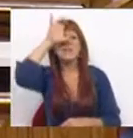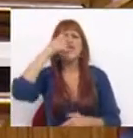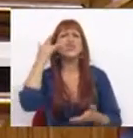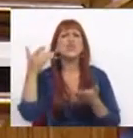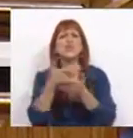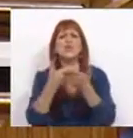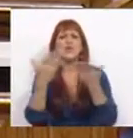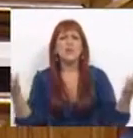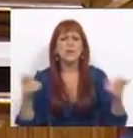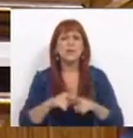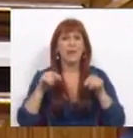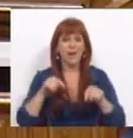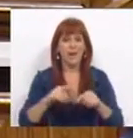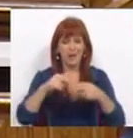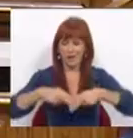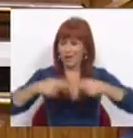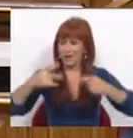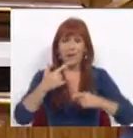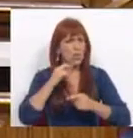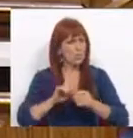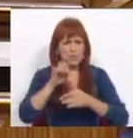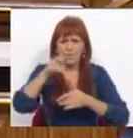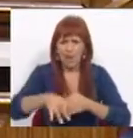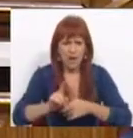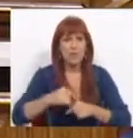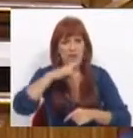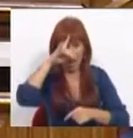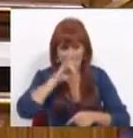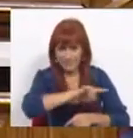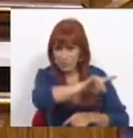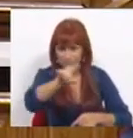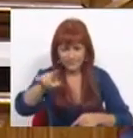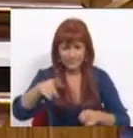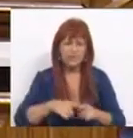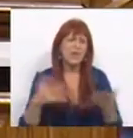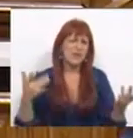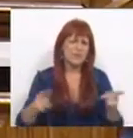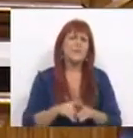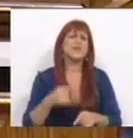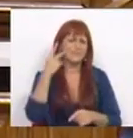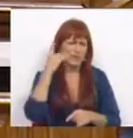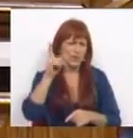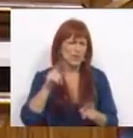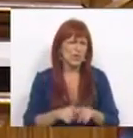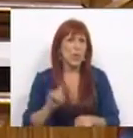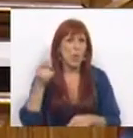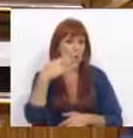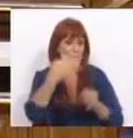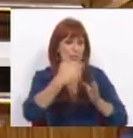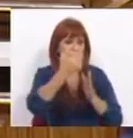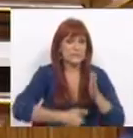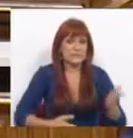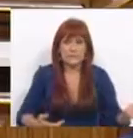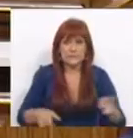Negócios Estrangeiros. É a fronteira que não posso deixar passar, lembram-se? Mas afinal foi o que se viu. Não fosse o Tribunal